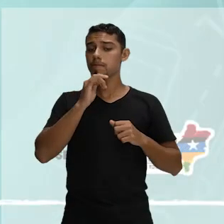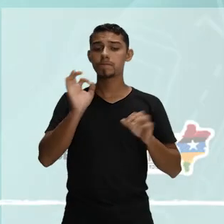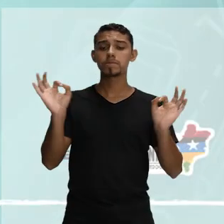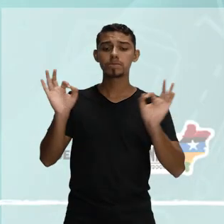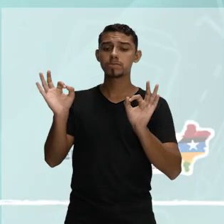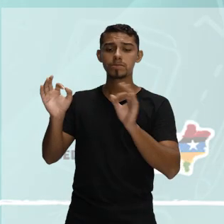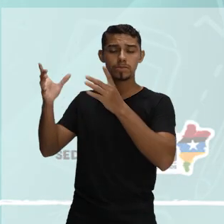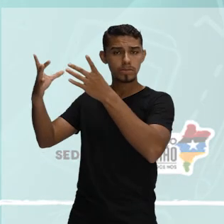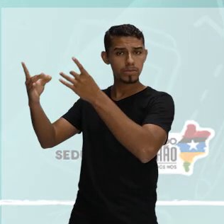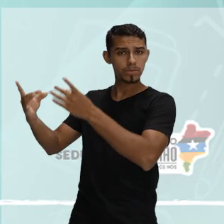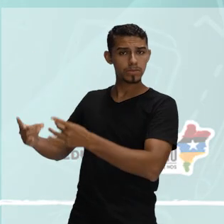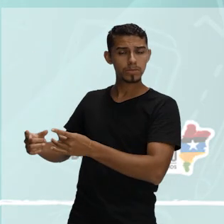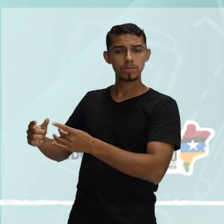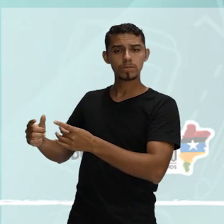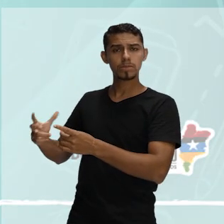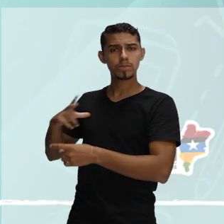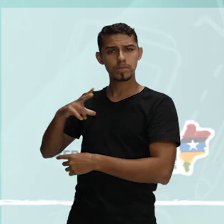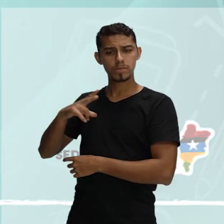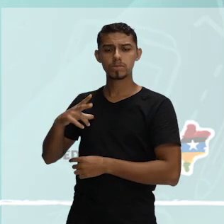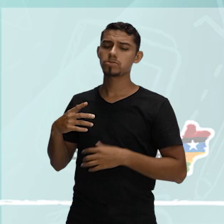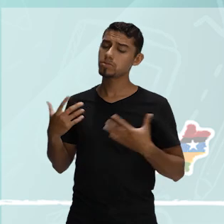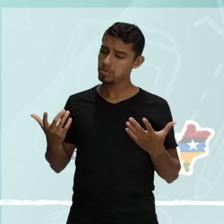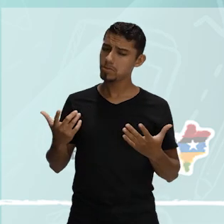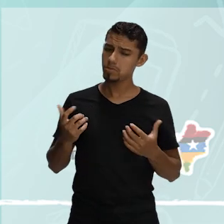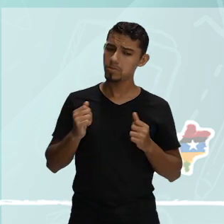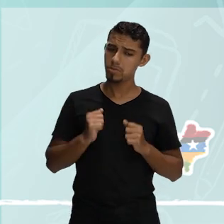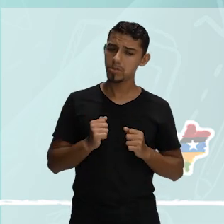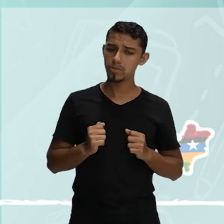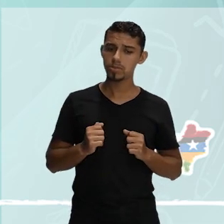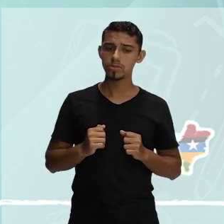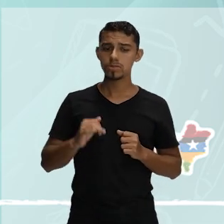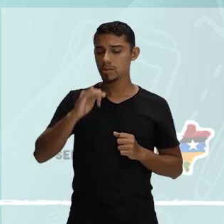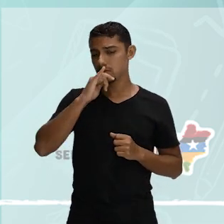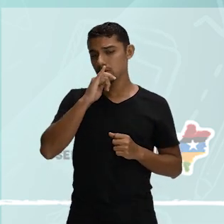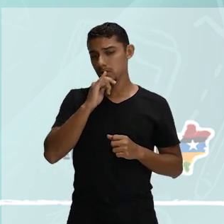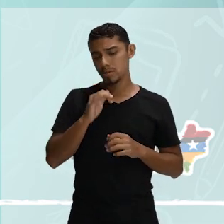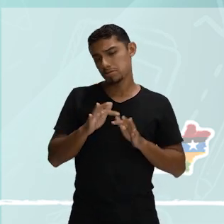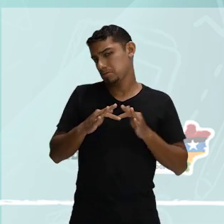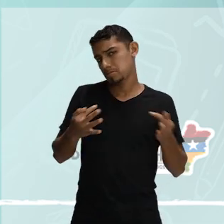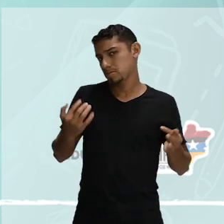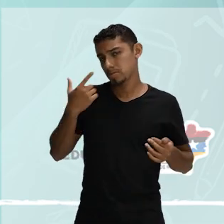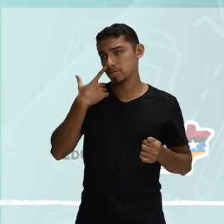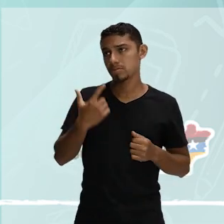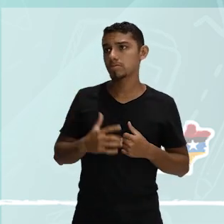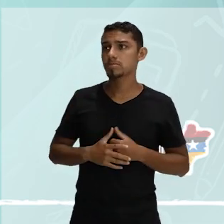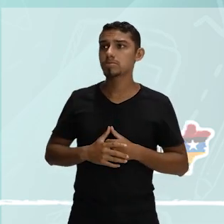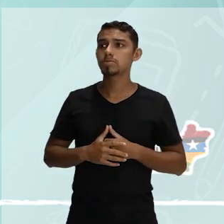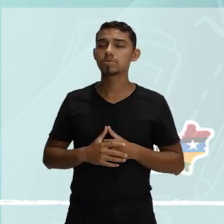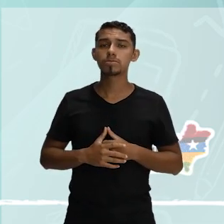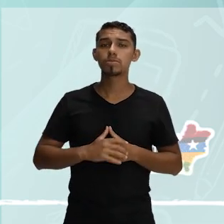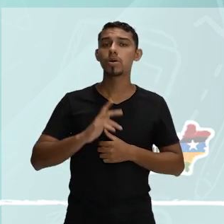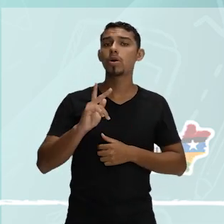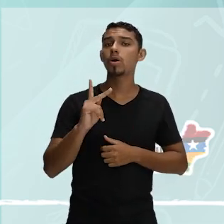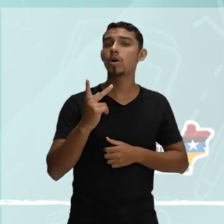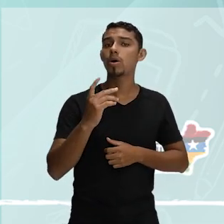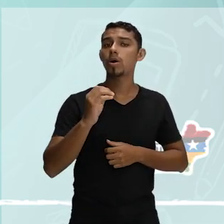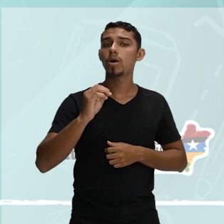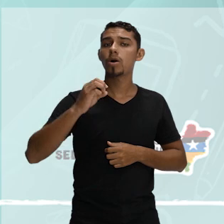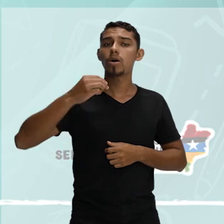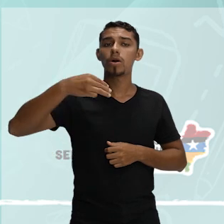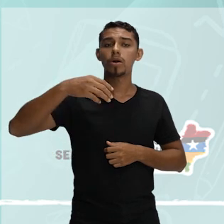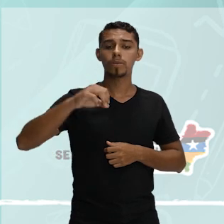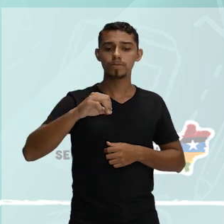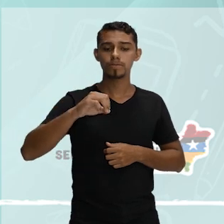a uma espécie em particular? Pode, eu posso muito bem simplesmente falar do gênero Homo. Quando